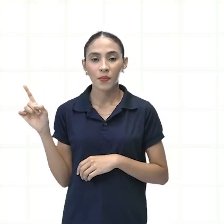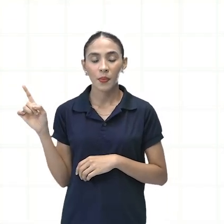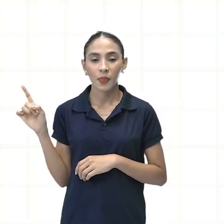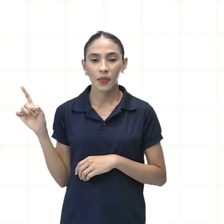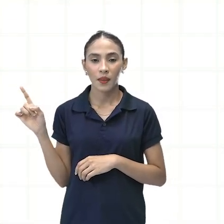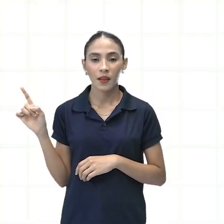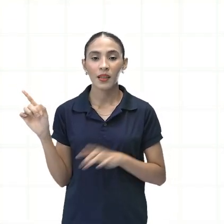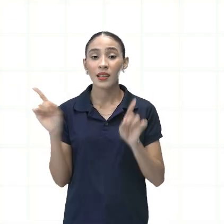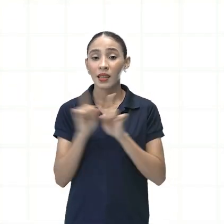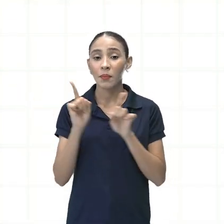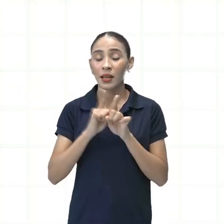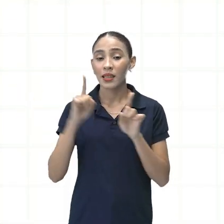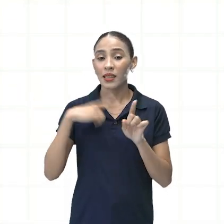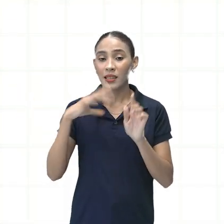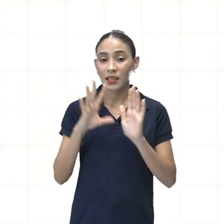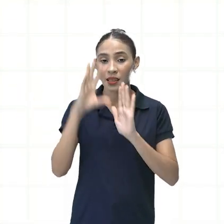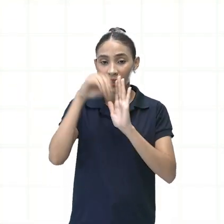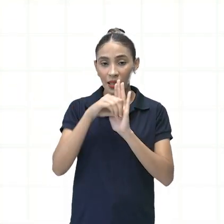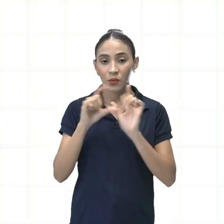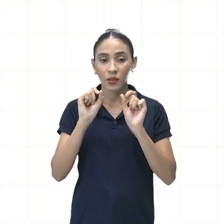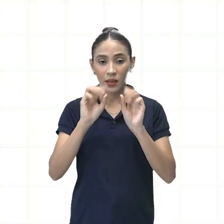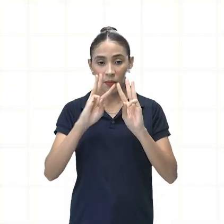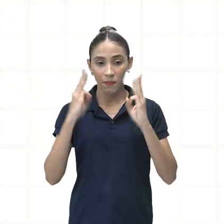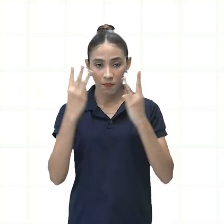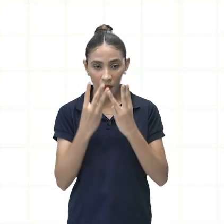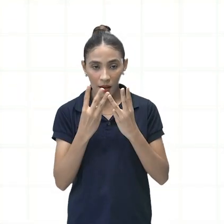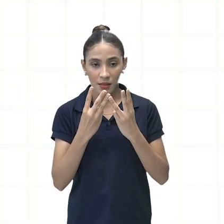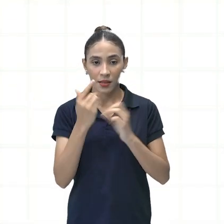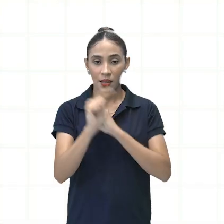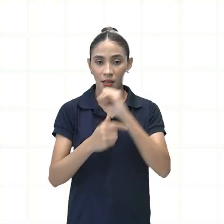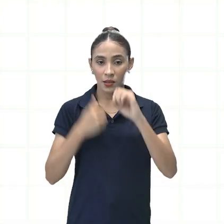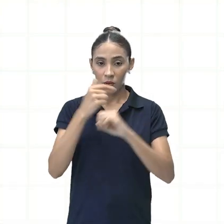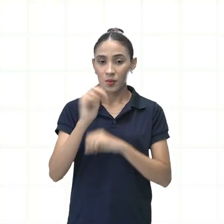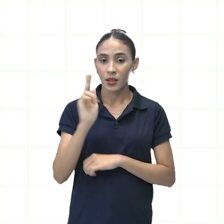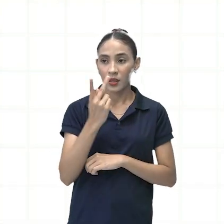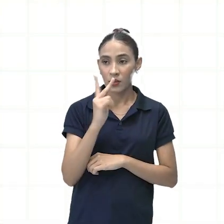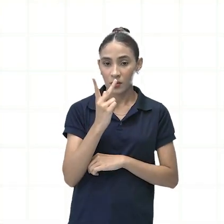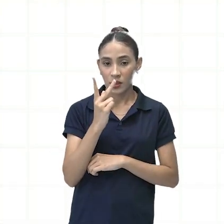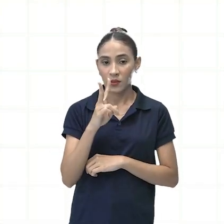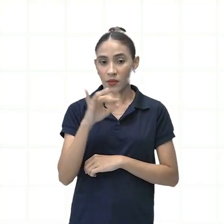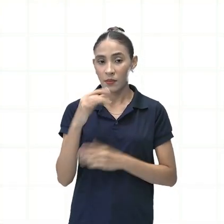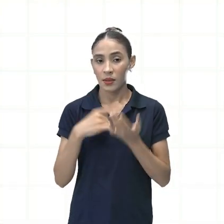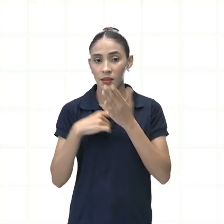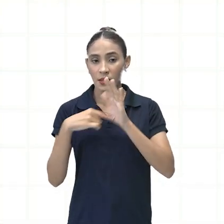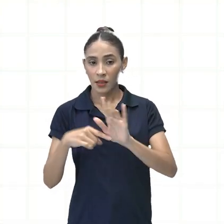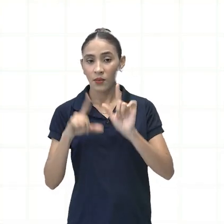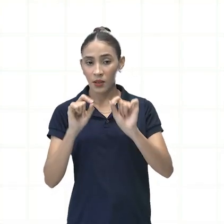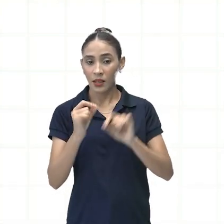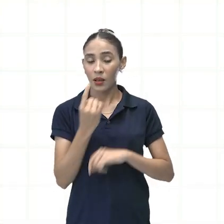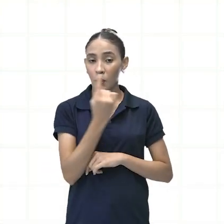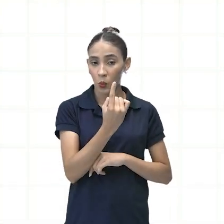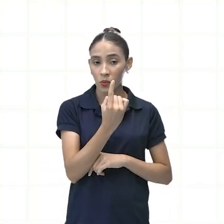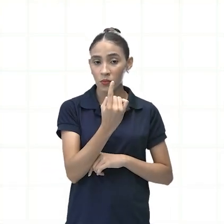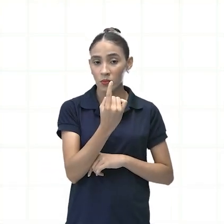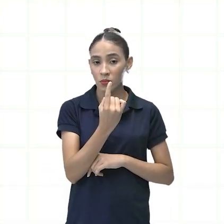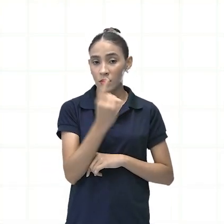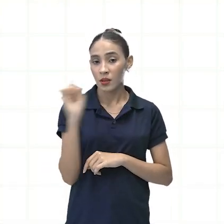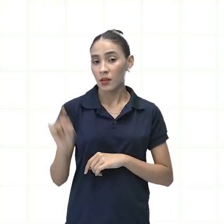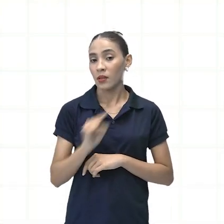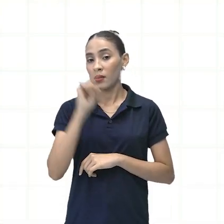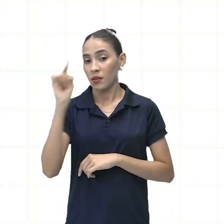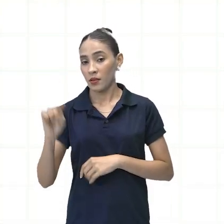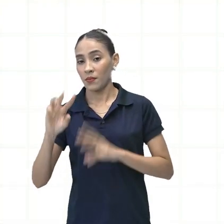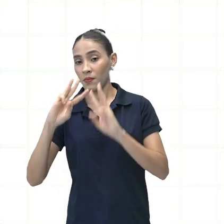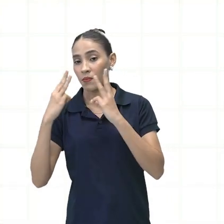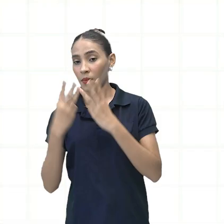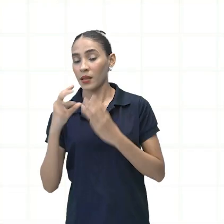E temos que na tabela periódica, a massa atômica do hidrogênio, ela apresenta uma massa atômica de 1, e a massa atômica